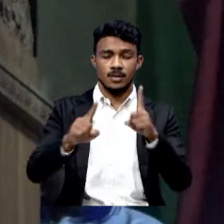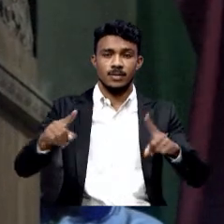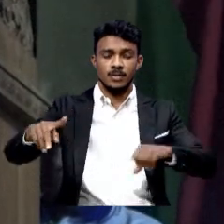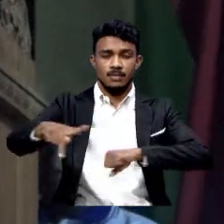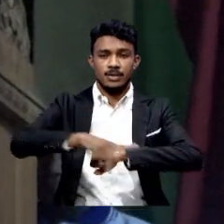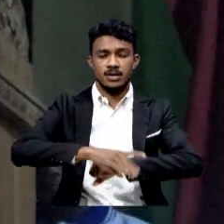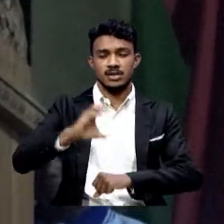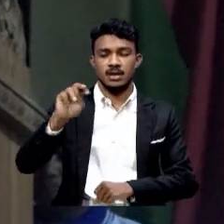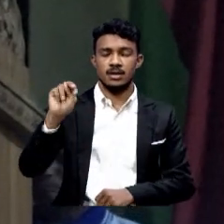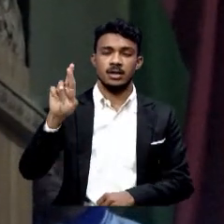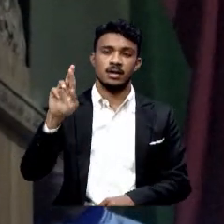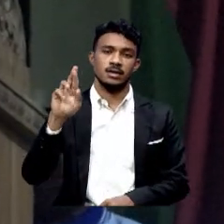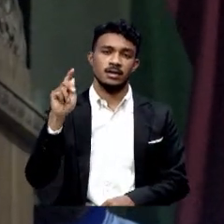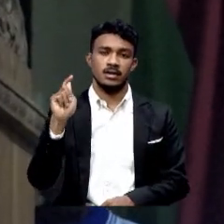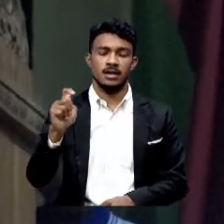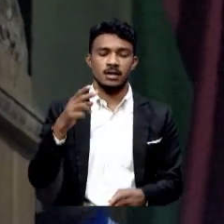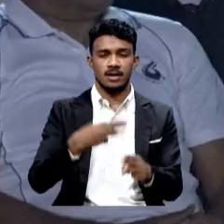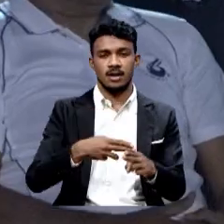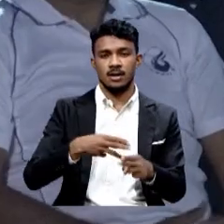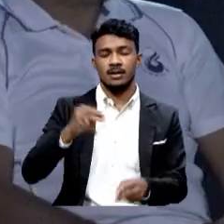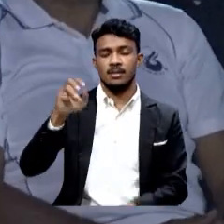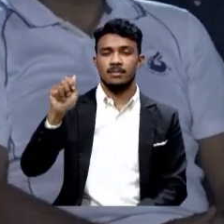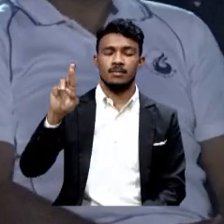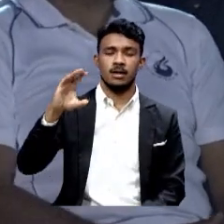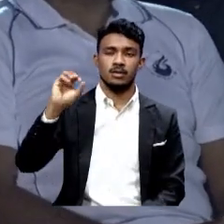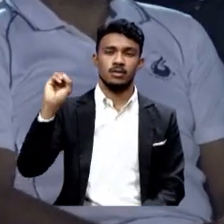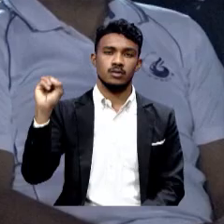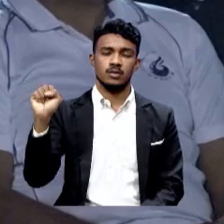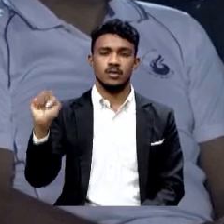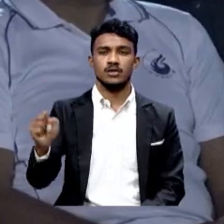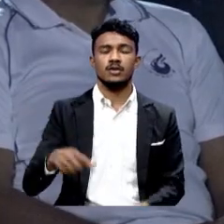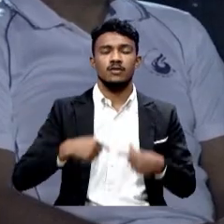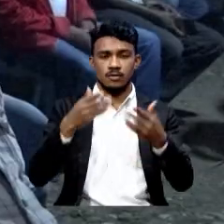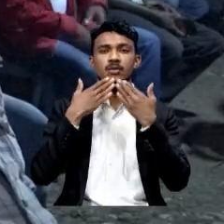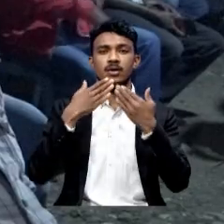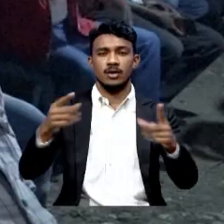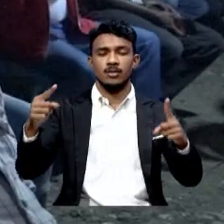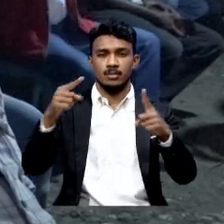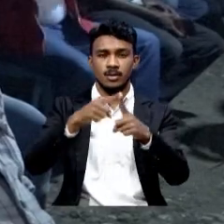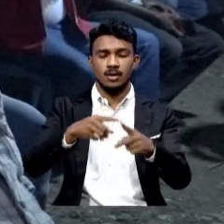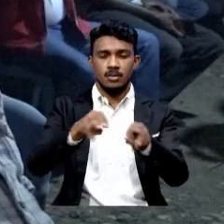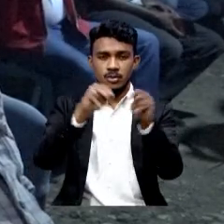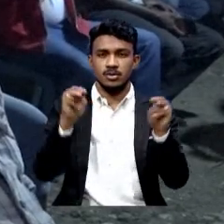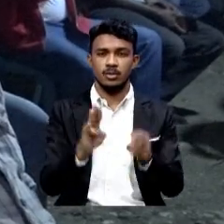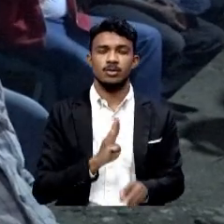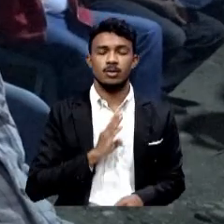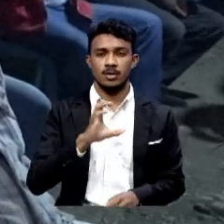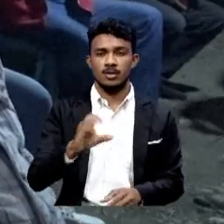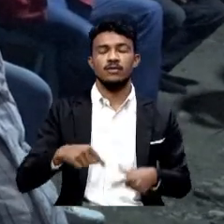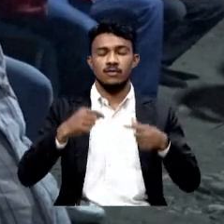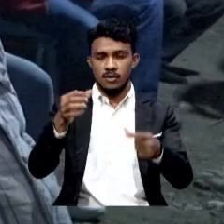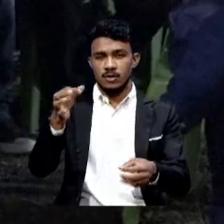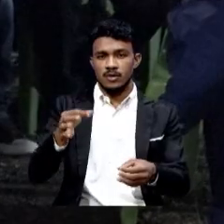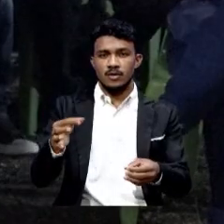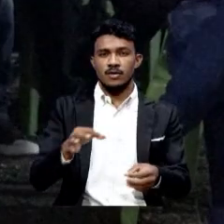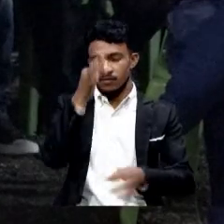Município Bobonaro, Marco Xavier, agradece para a população Município Bobonaro, nebe foona confiança para Partido CNRT e a eleição presidencial